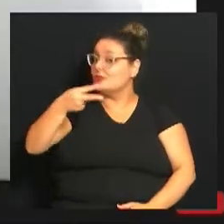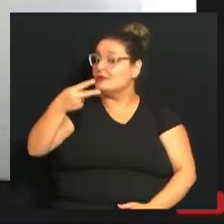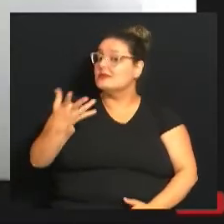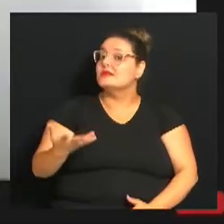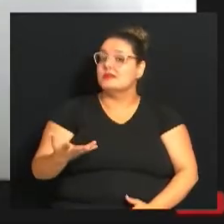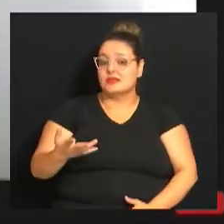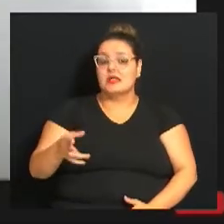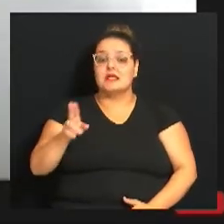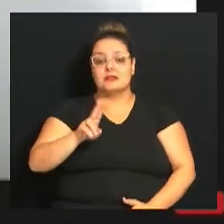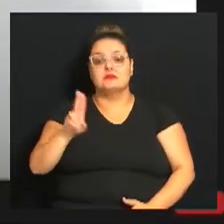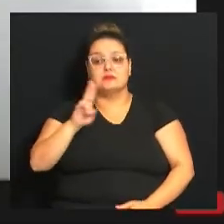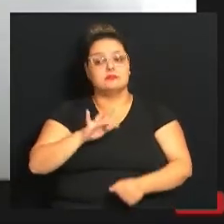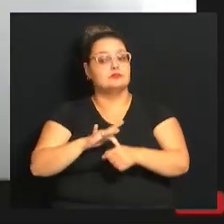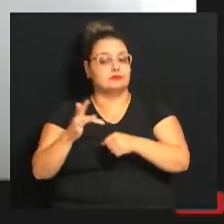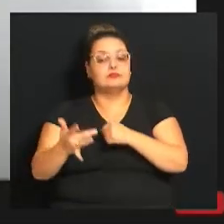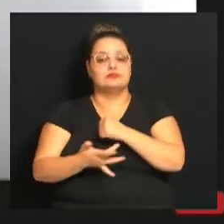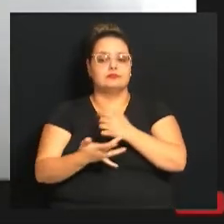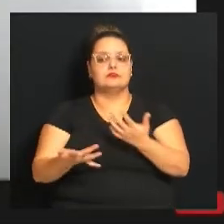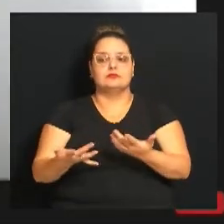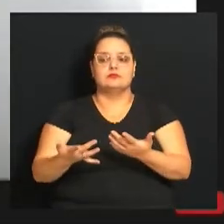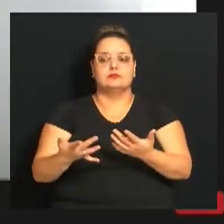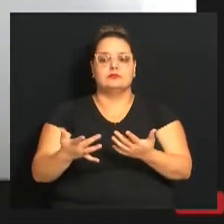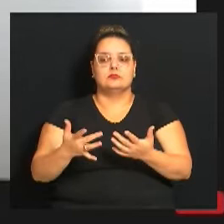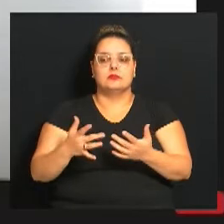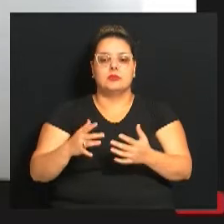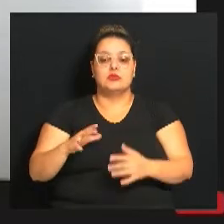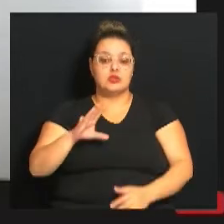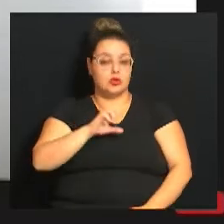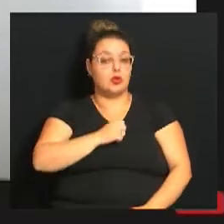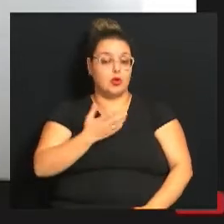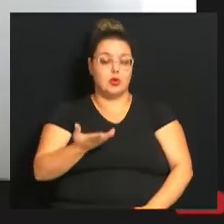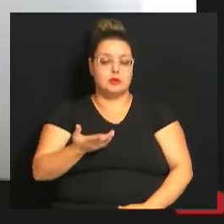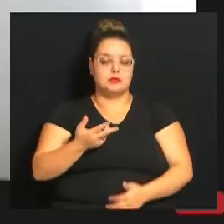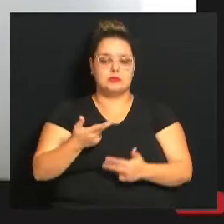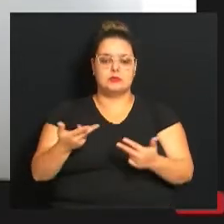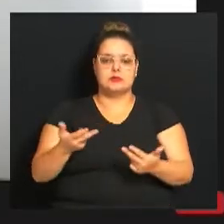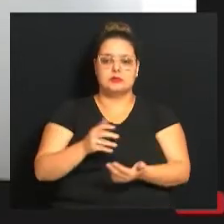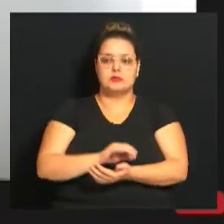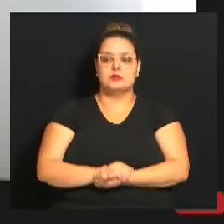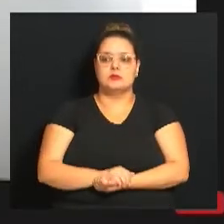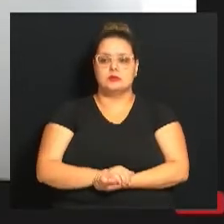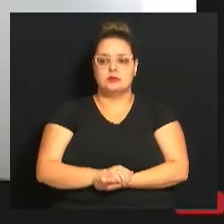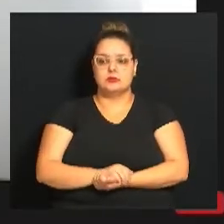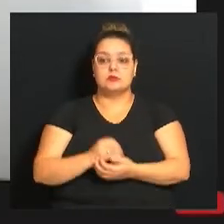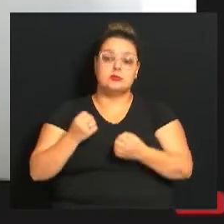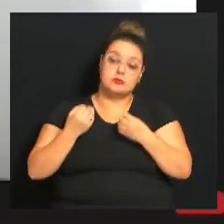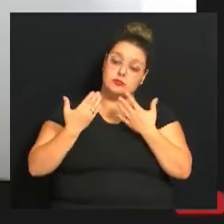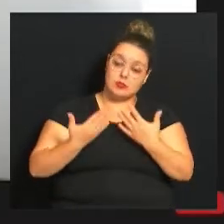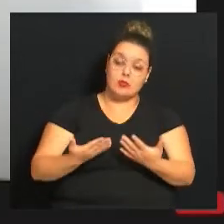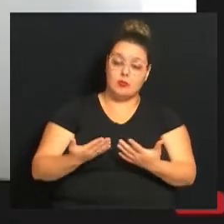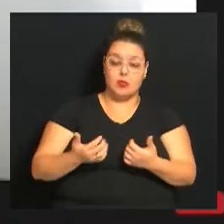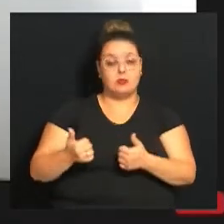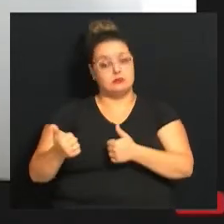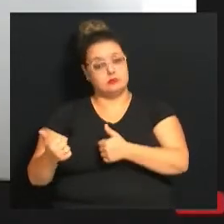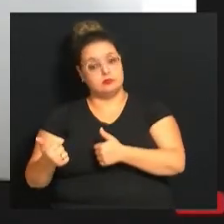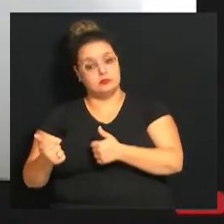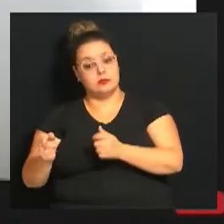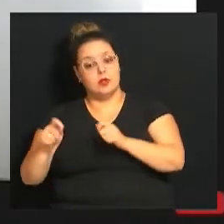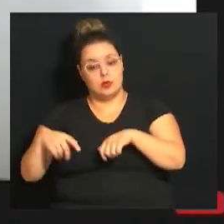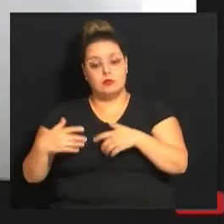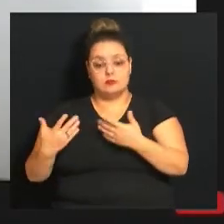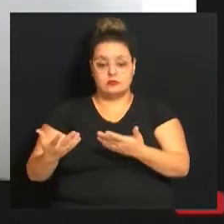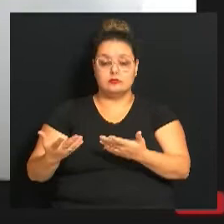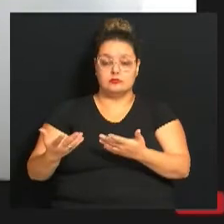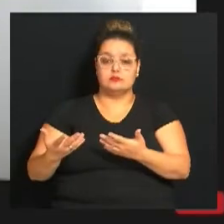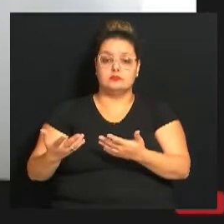mídias sociais. Então a gente é muito conectado, a gente gosta disso, né? Isso é bom, por um lado, porque potencializa essa